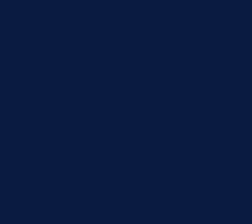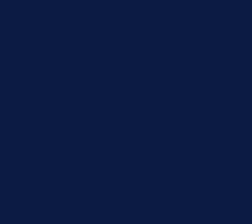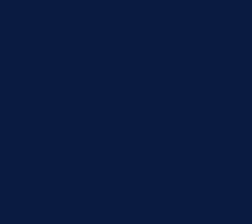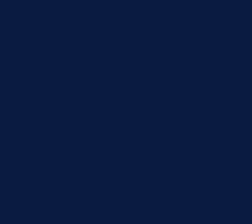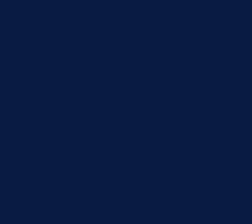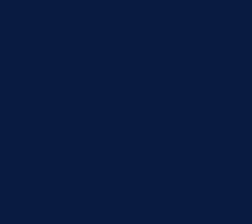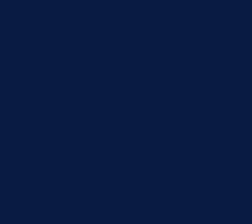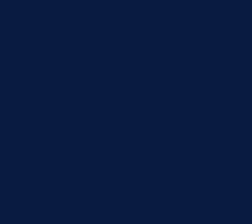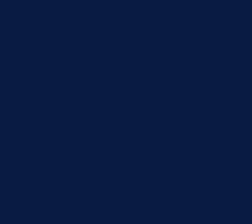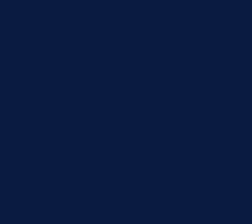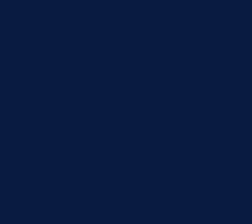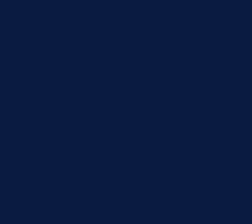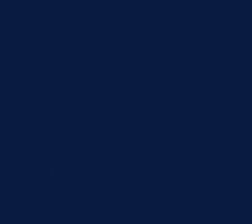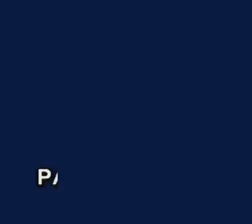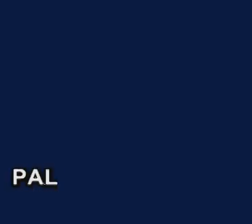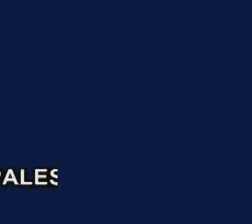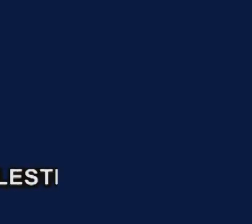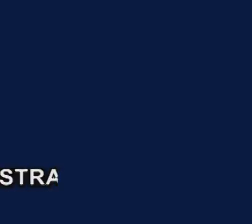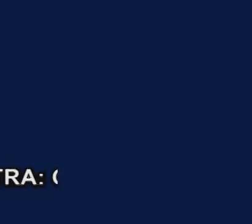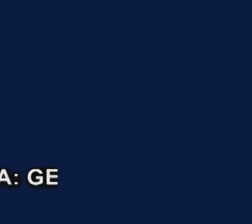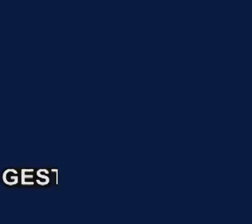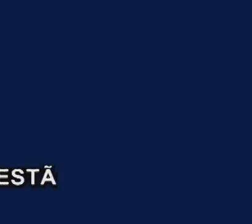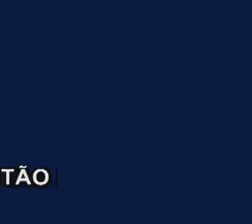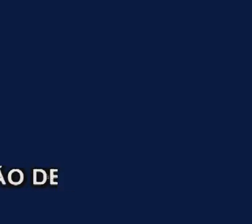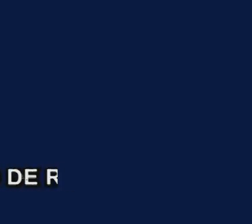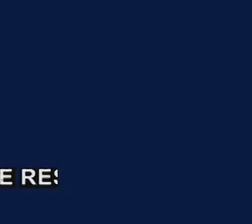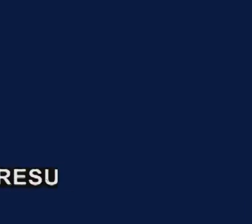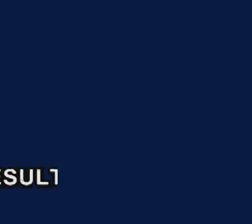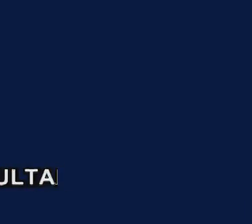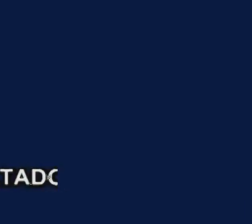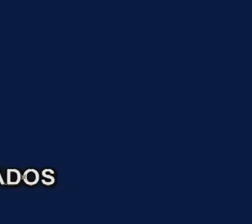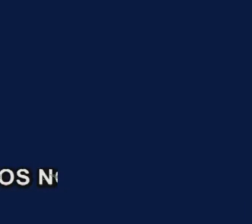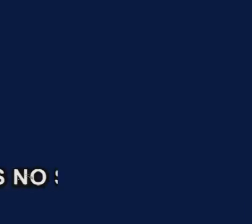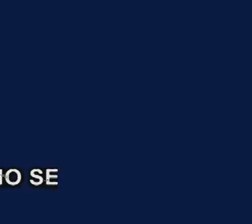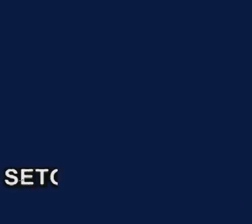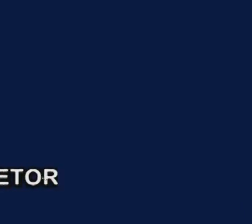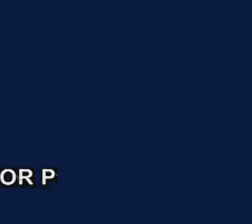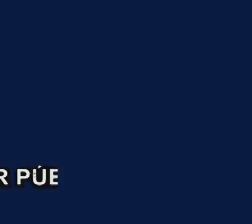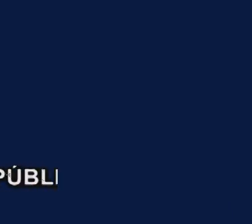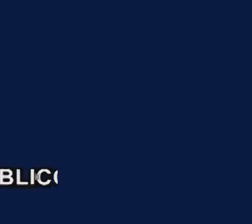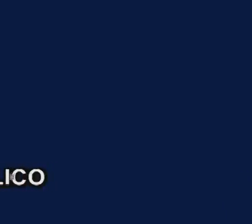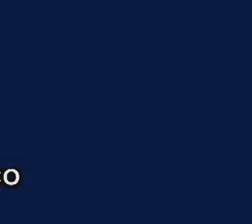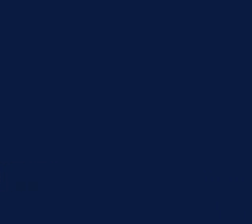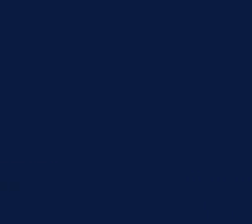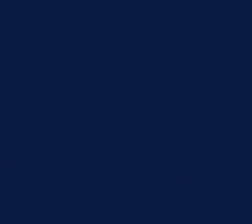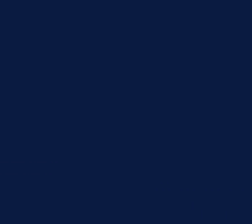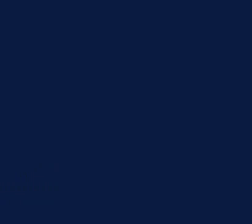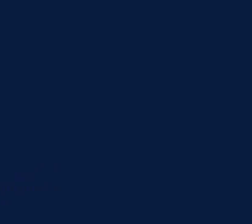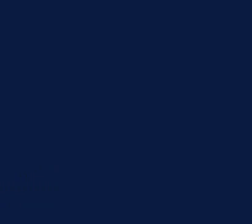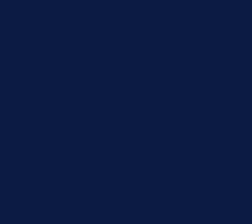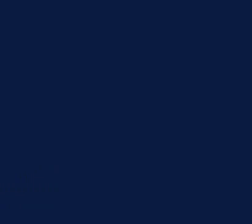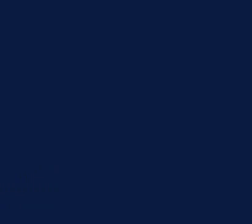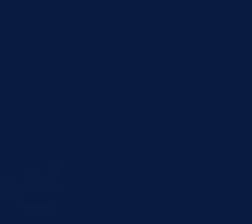Colocar o coletivo acima de tudo, acima do interesse individual de A, B ou C.